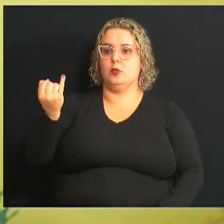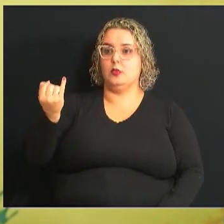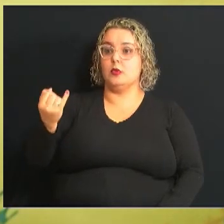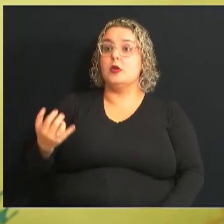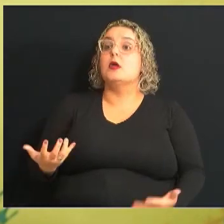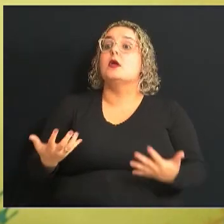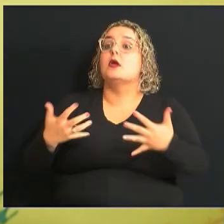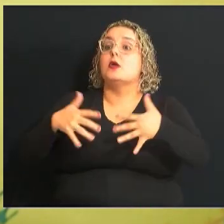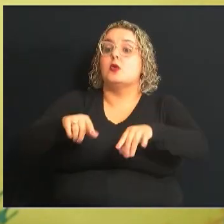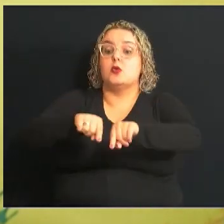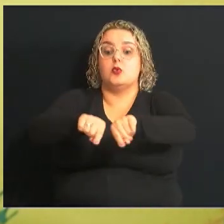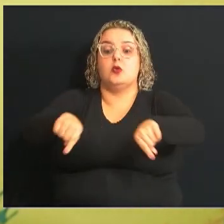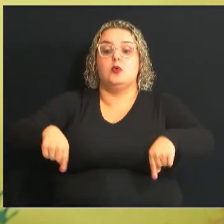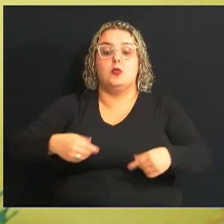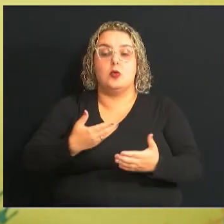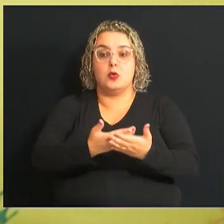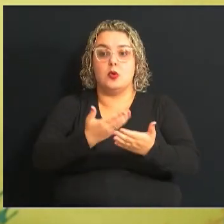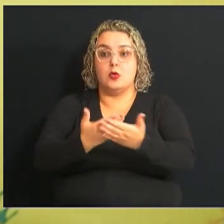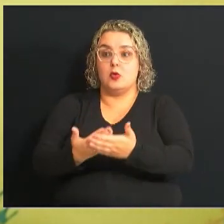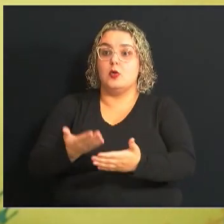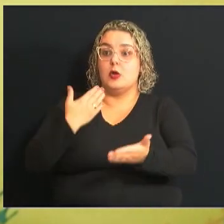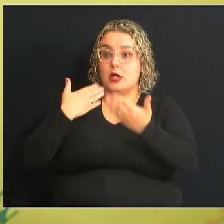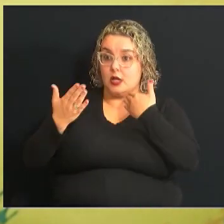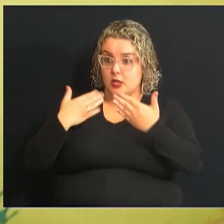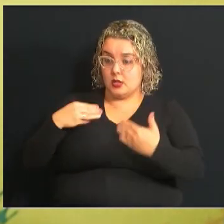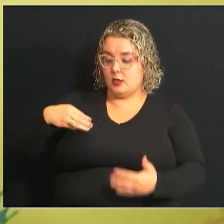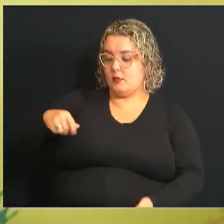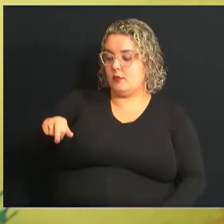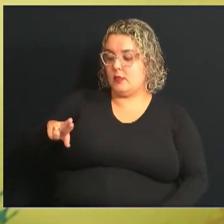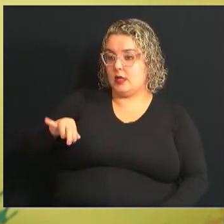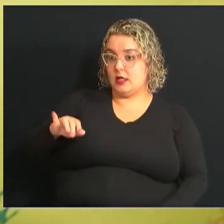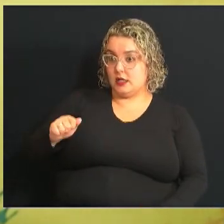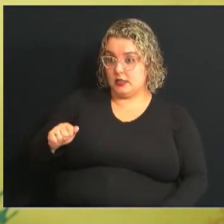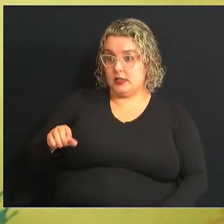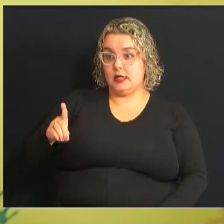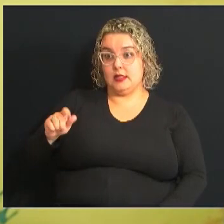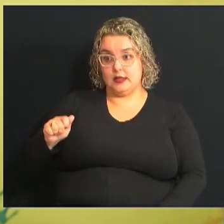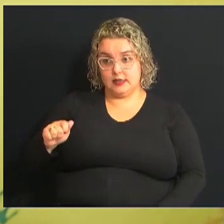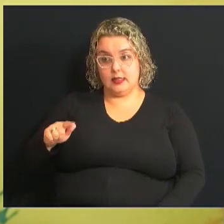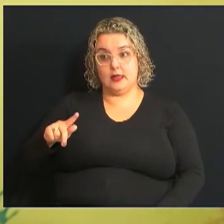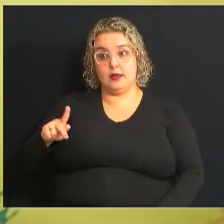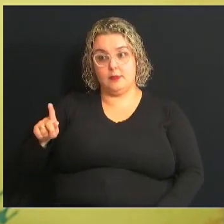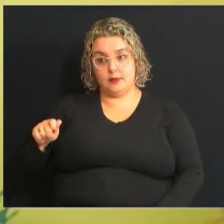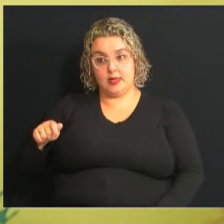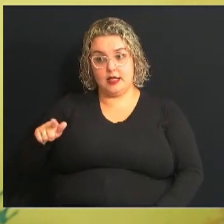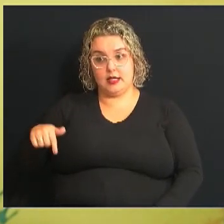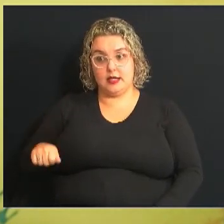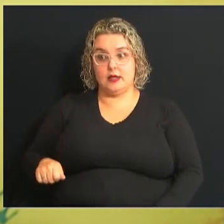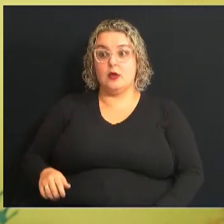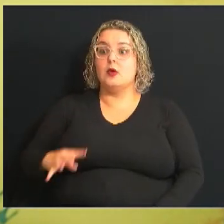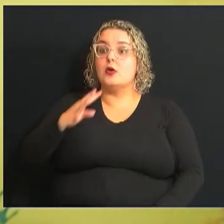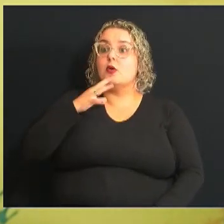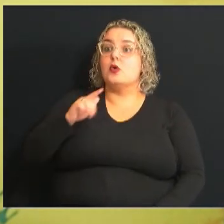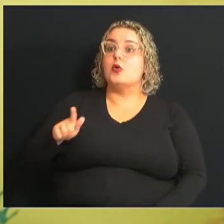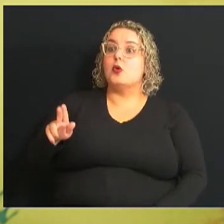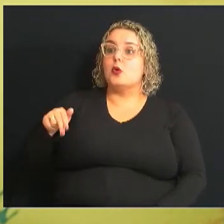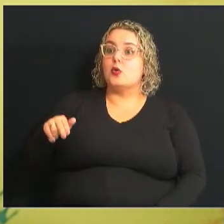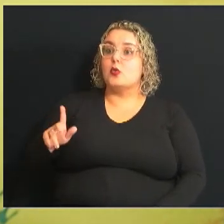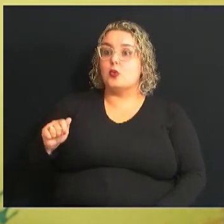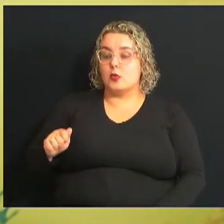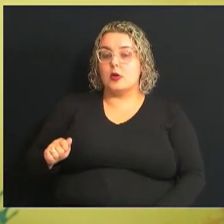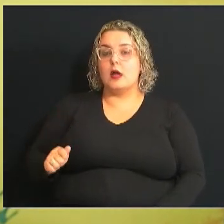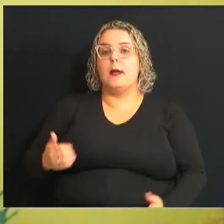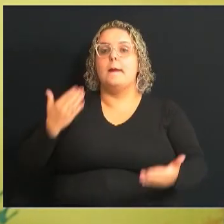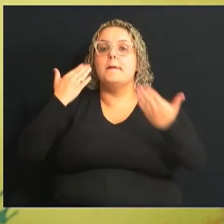na sala de aula. A gente vai conversar com a Maria da Paz, que é conhecida como Gunga, é